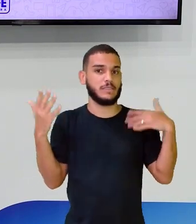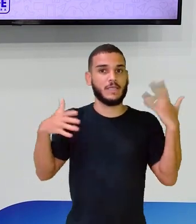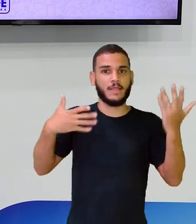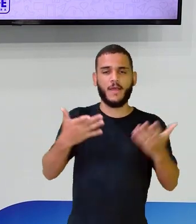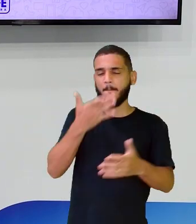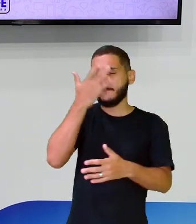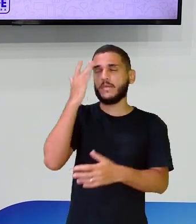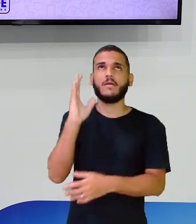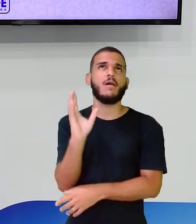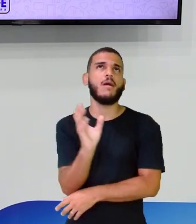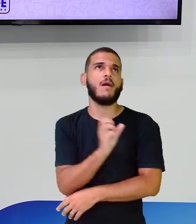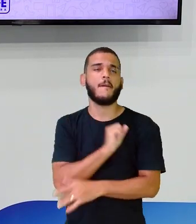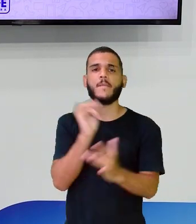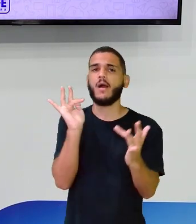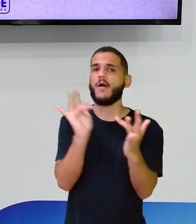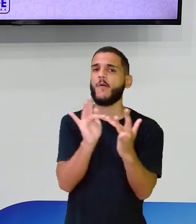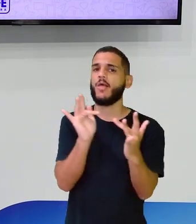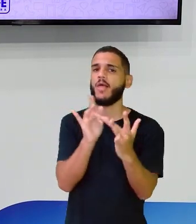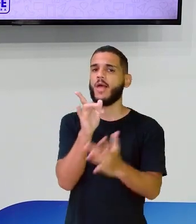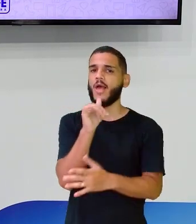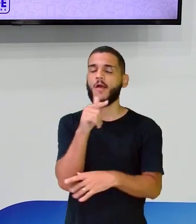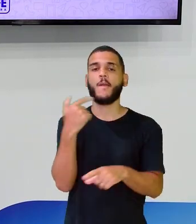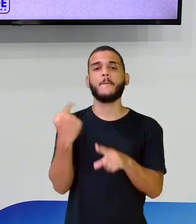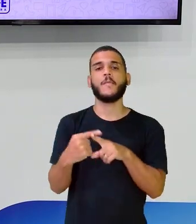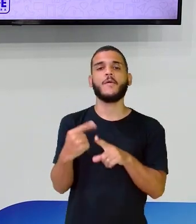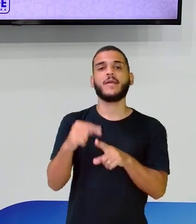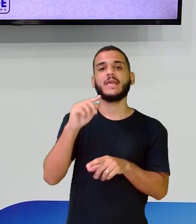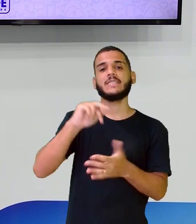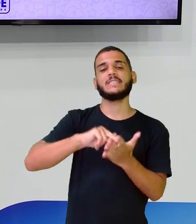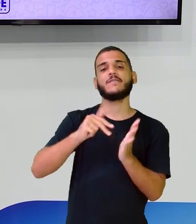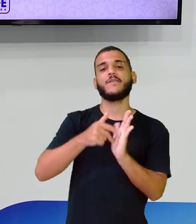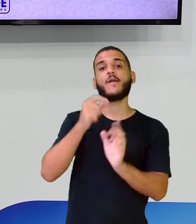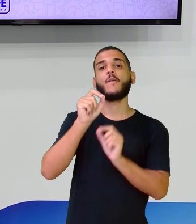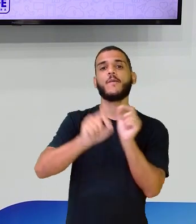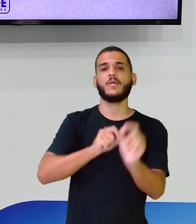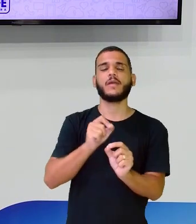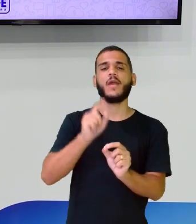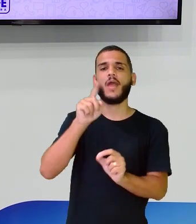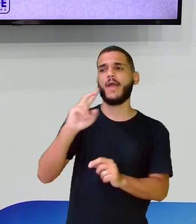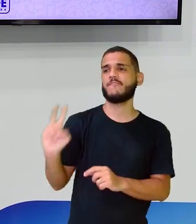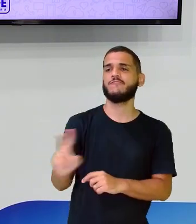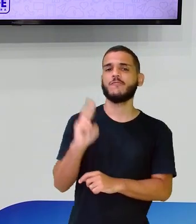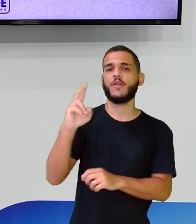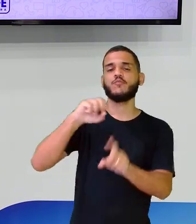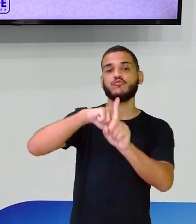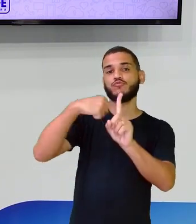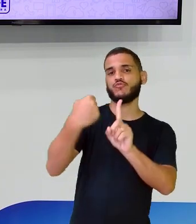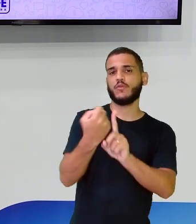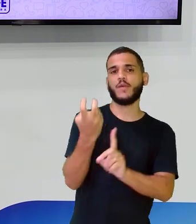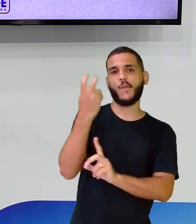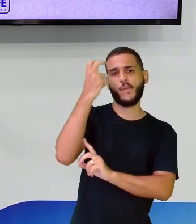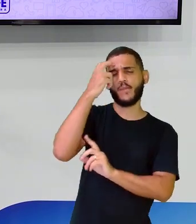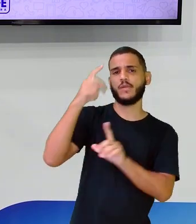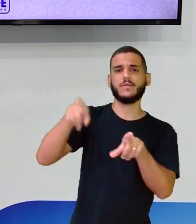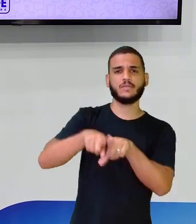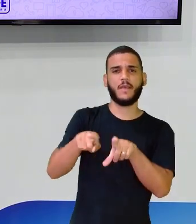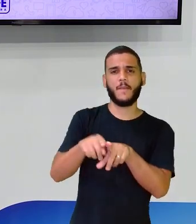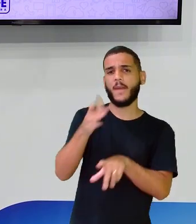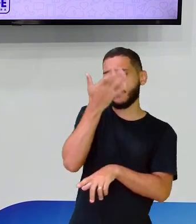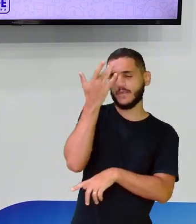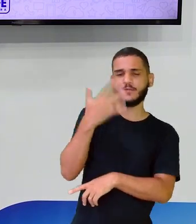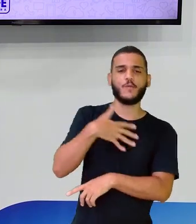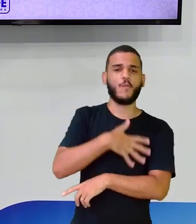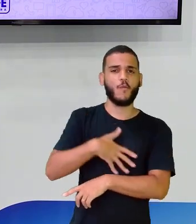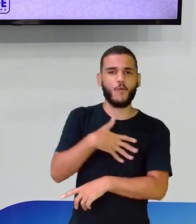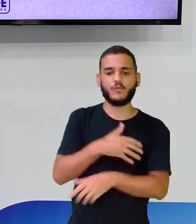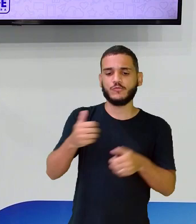em contato com a água, porque ela representa também, ó, valores sociais e culturais. Tem gente que gosta de estar